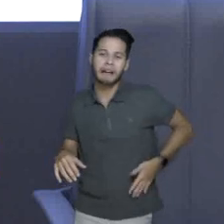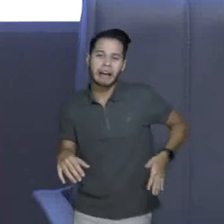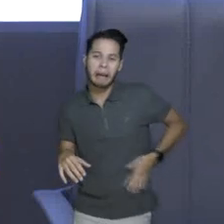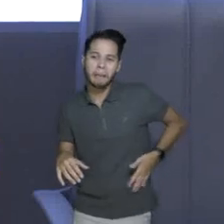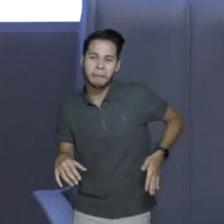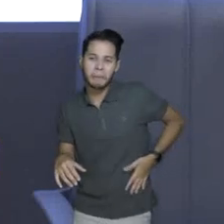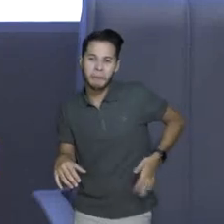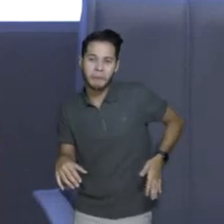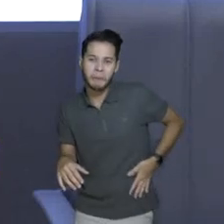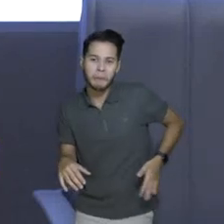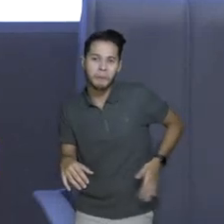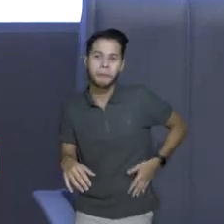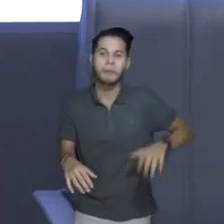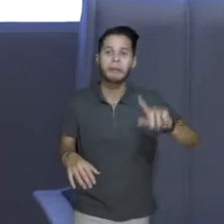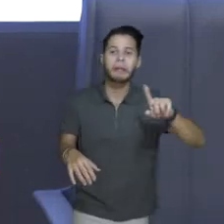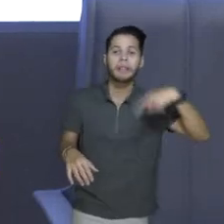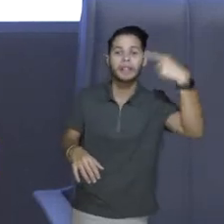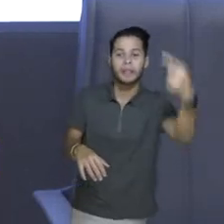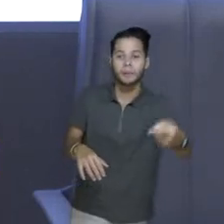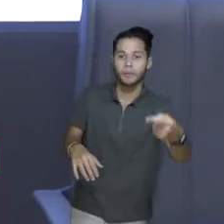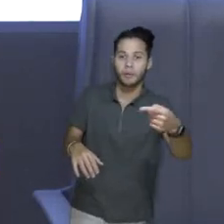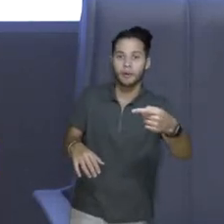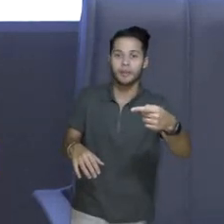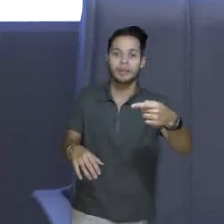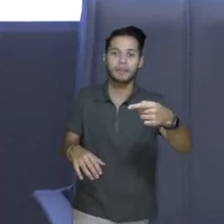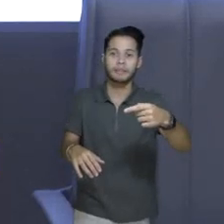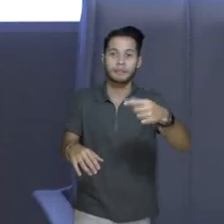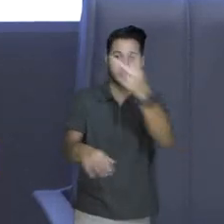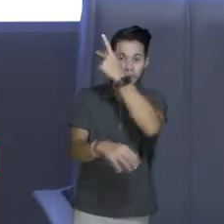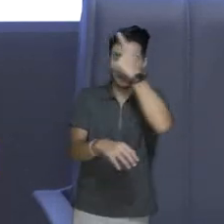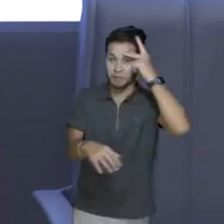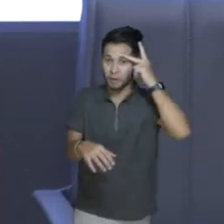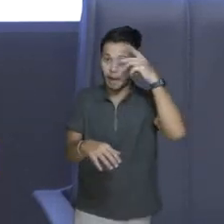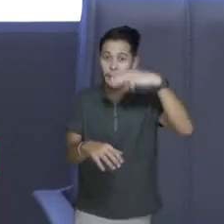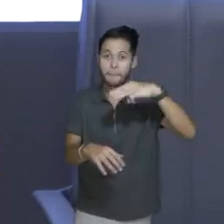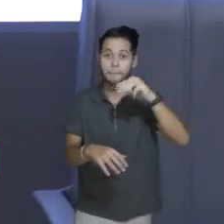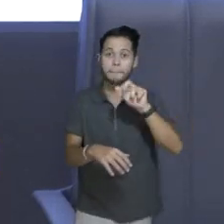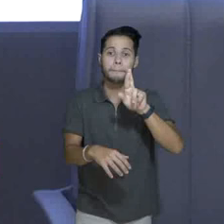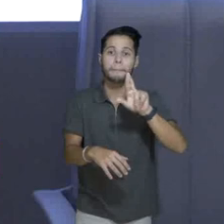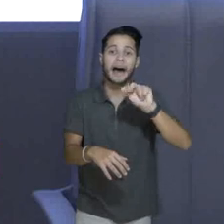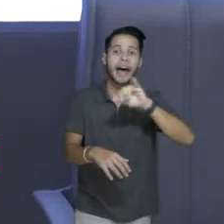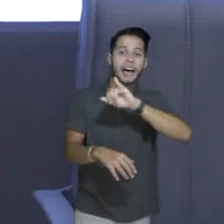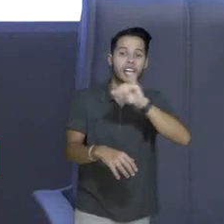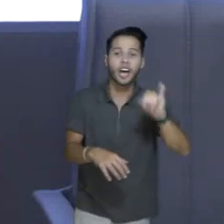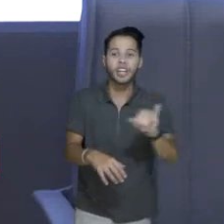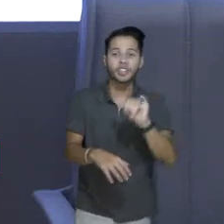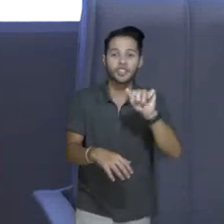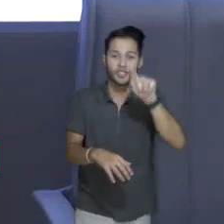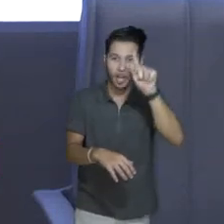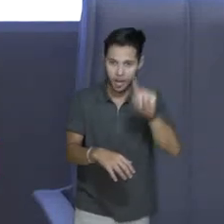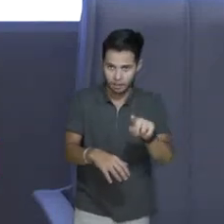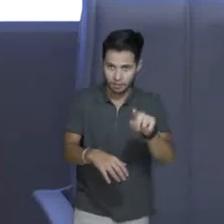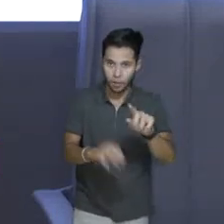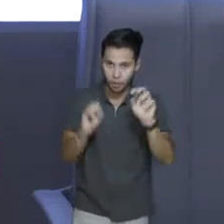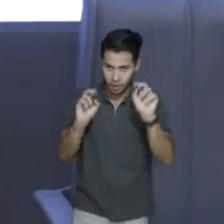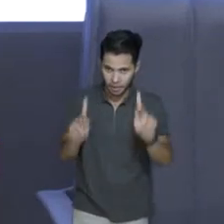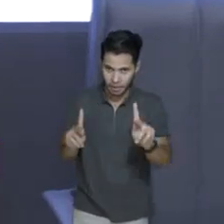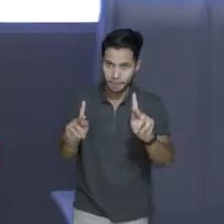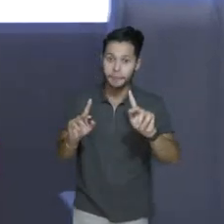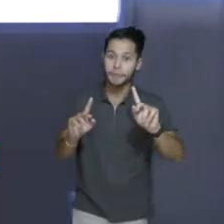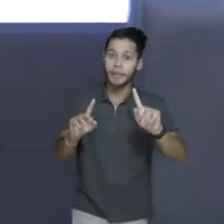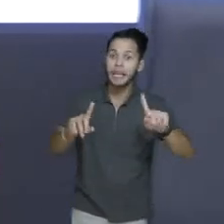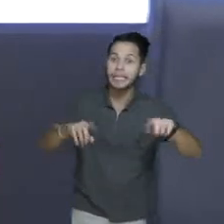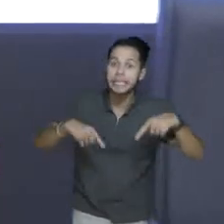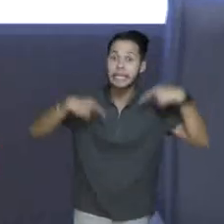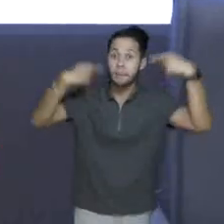para depois virar o o Marajá Vivan né finalmente entrou num campo Mais